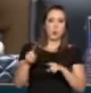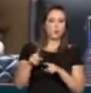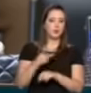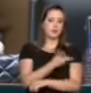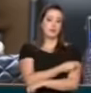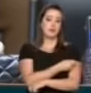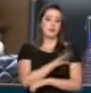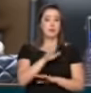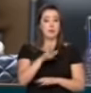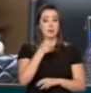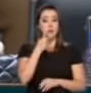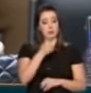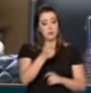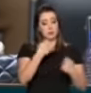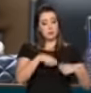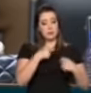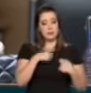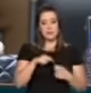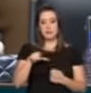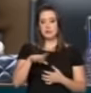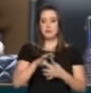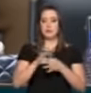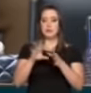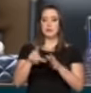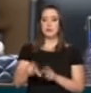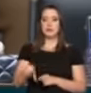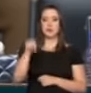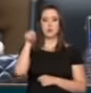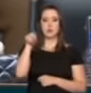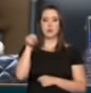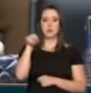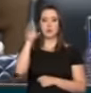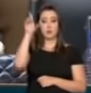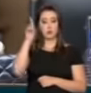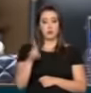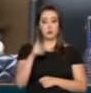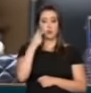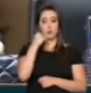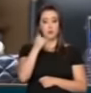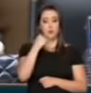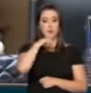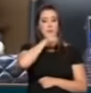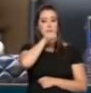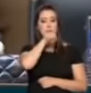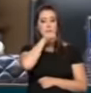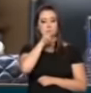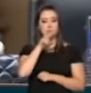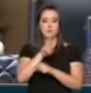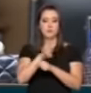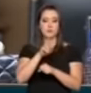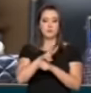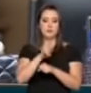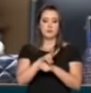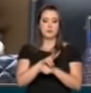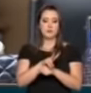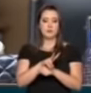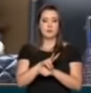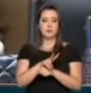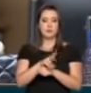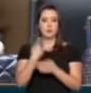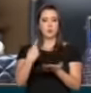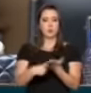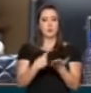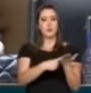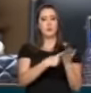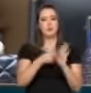eu defendo a liberdade de escolha, porque é um direito dos pais, que está protegido nos direitos, nos